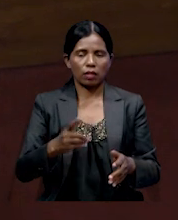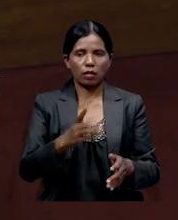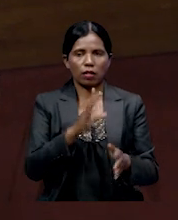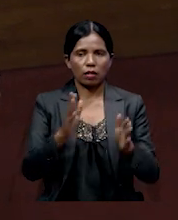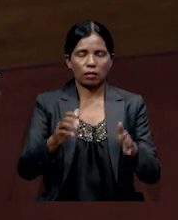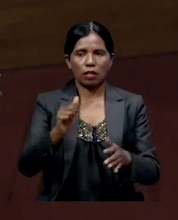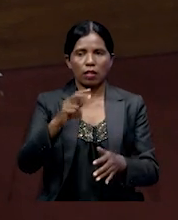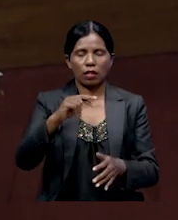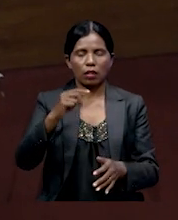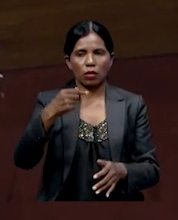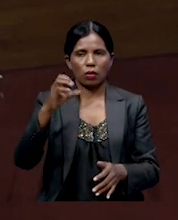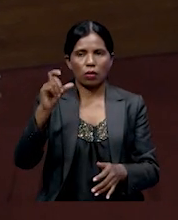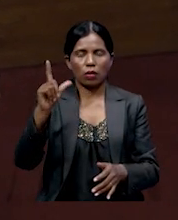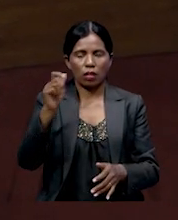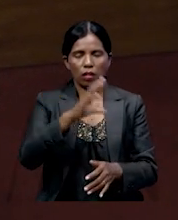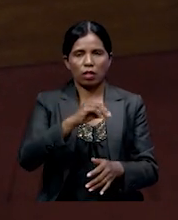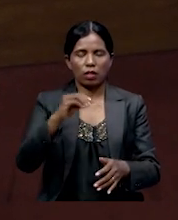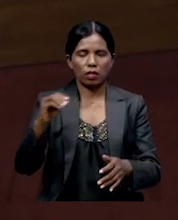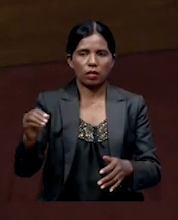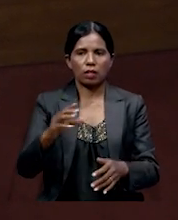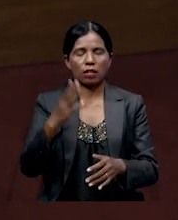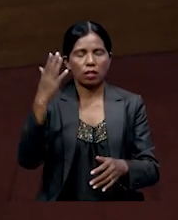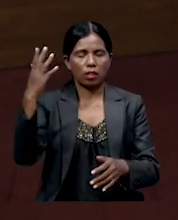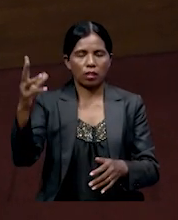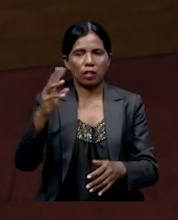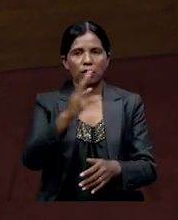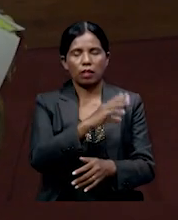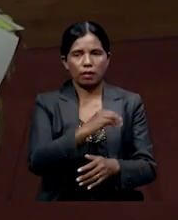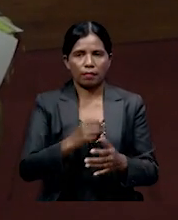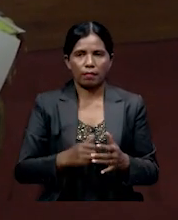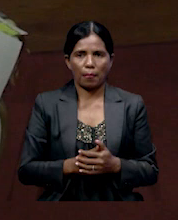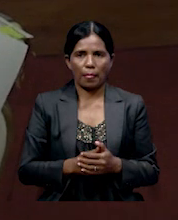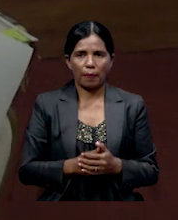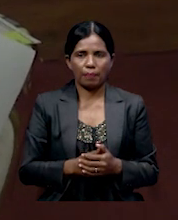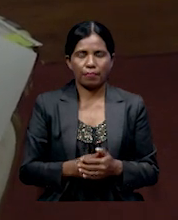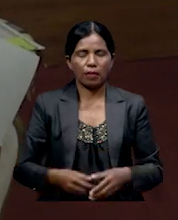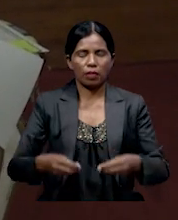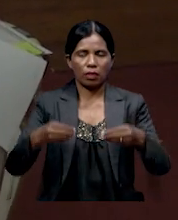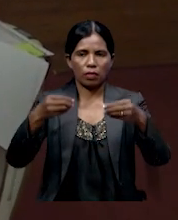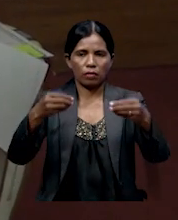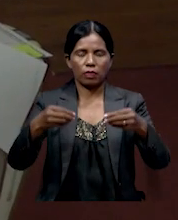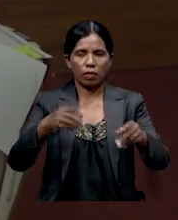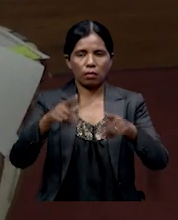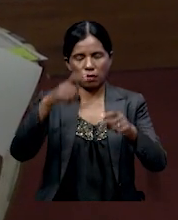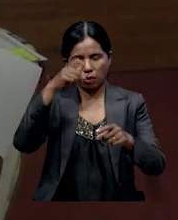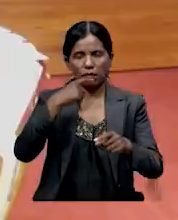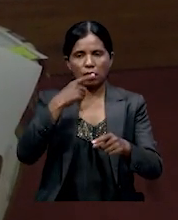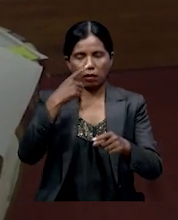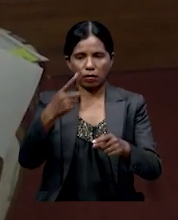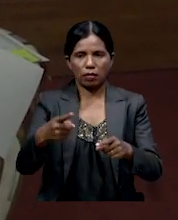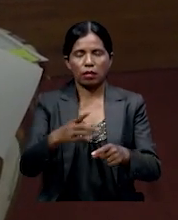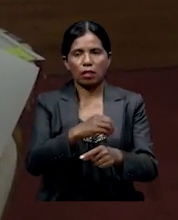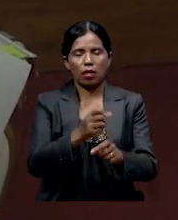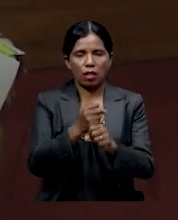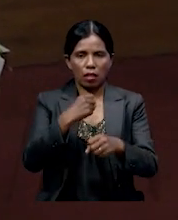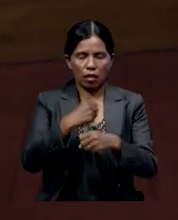no África do Sul, né be mac residente e a Moçambique. Há foi imposto diplomata na explica, durante né, halau missão